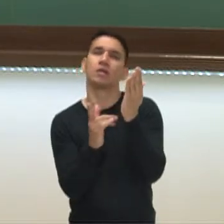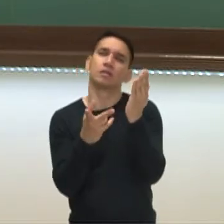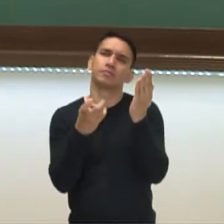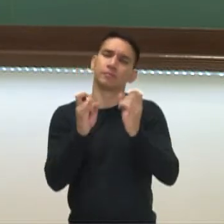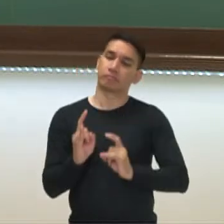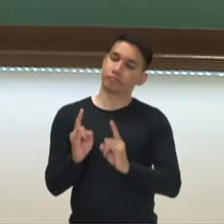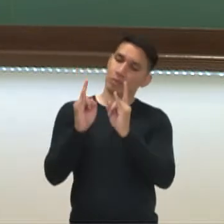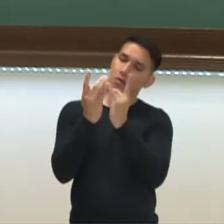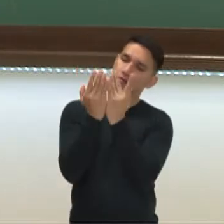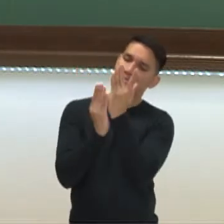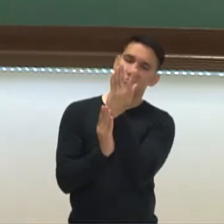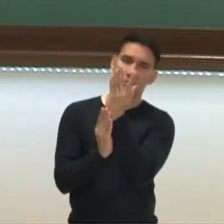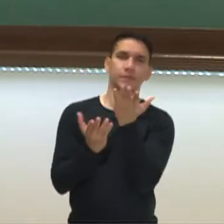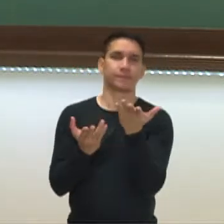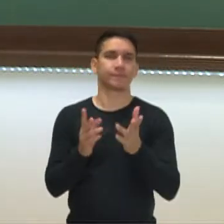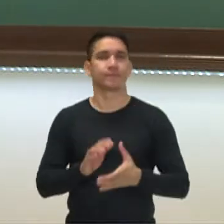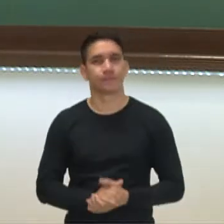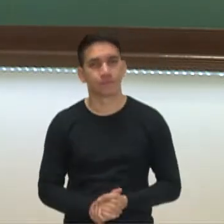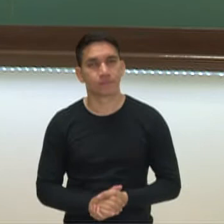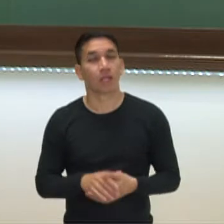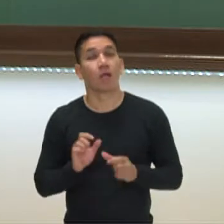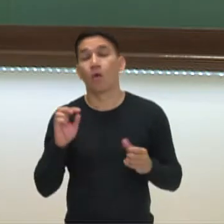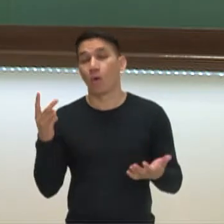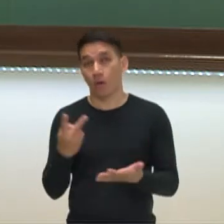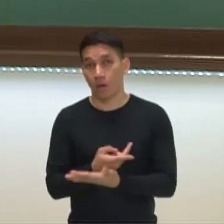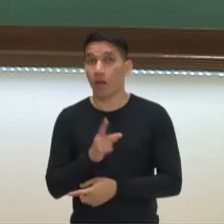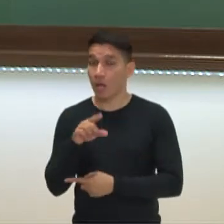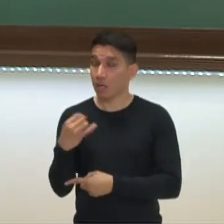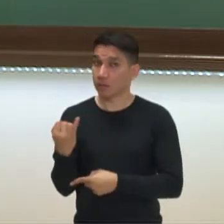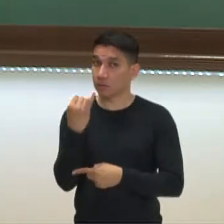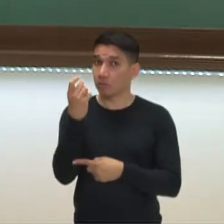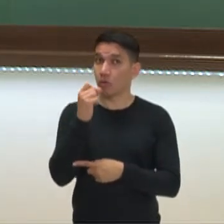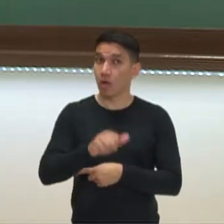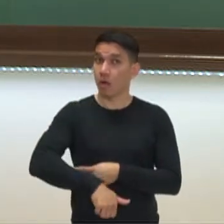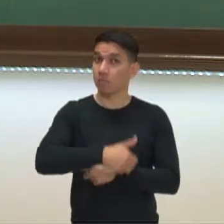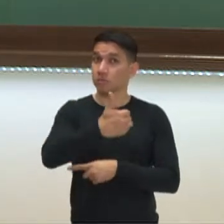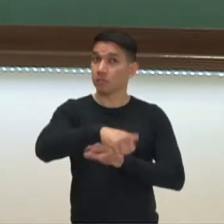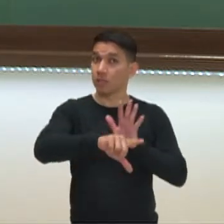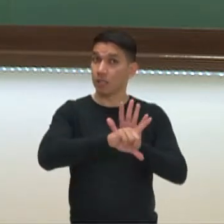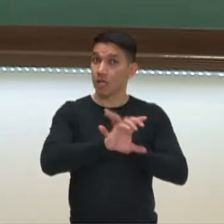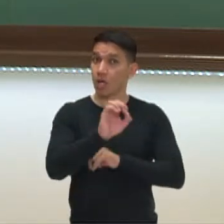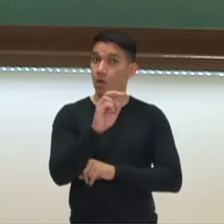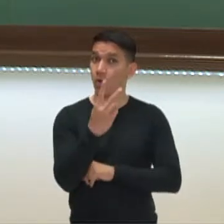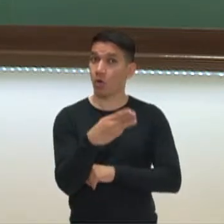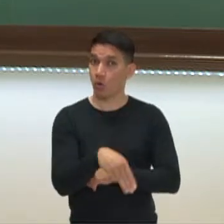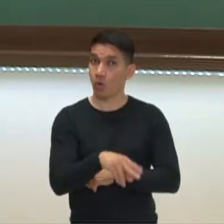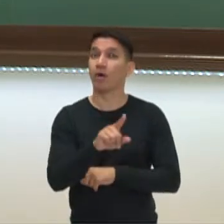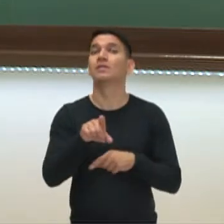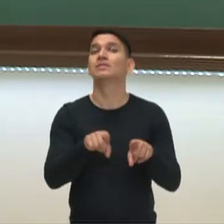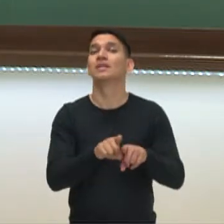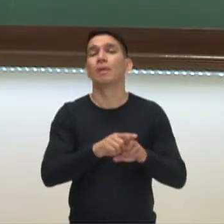né? Então, é muito importante que a primeira lei de Ohm também é um regime de comportamento do material. Um